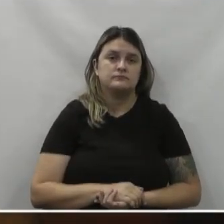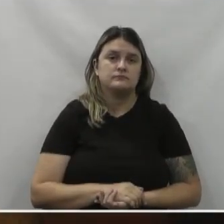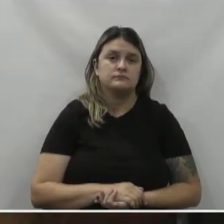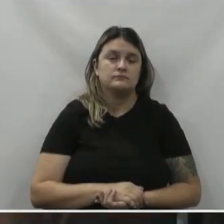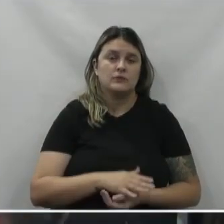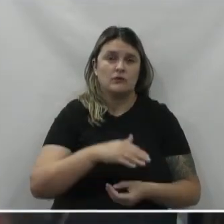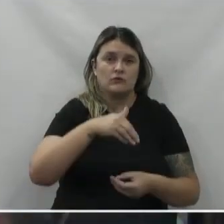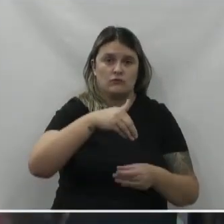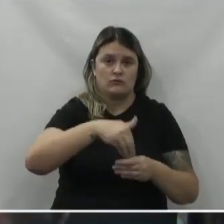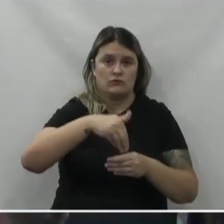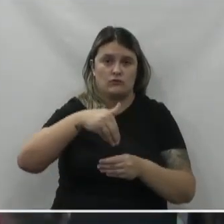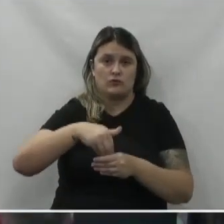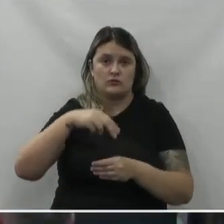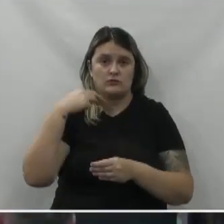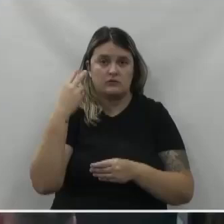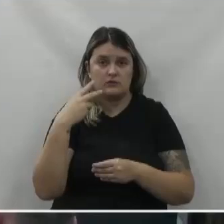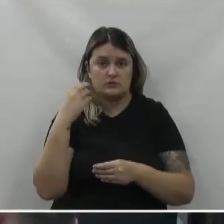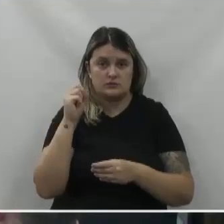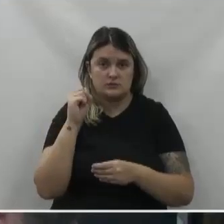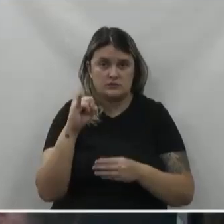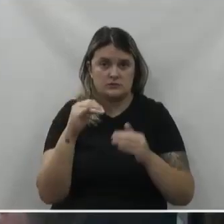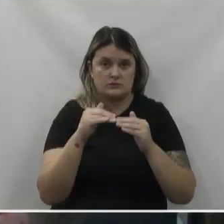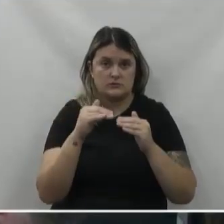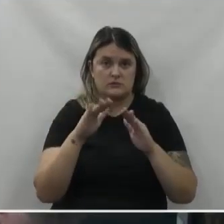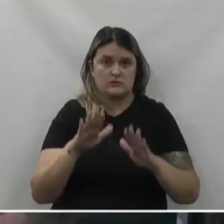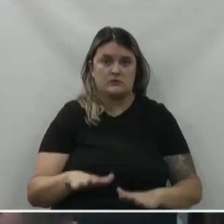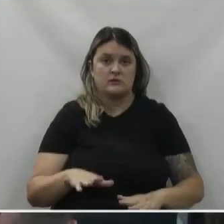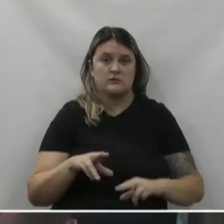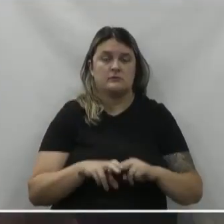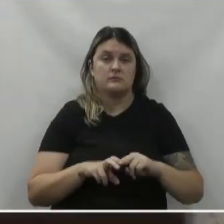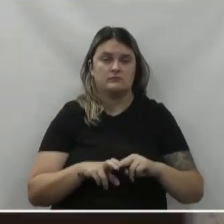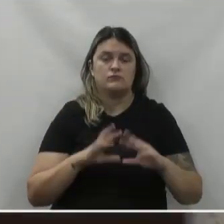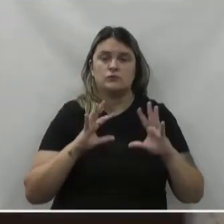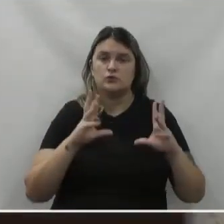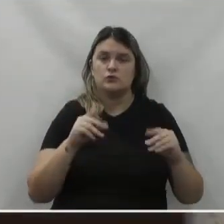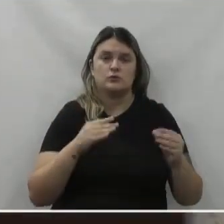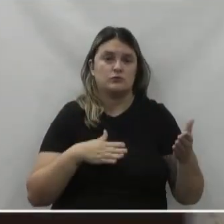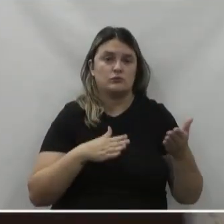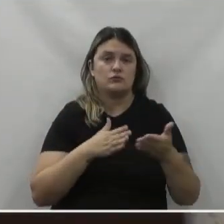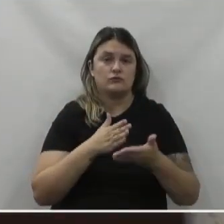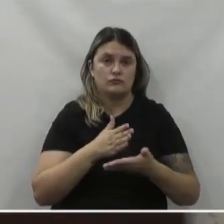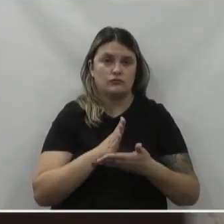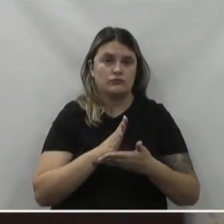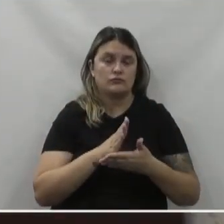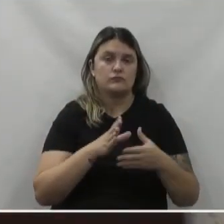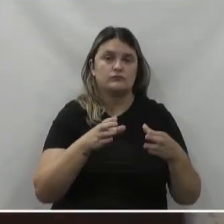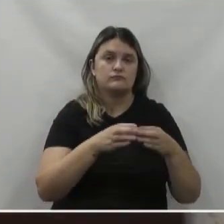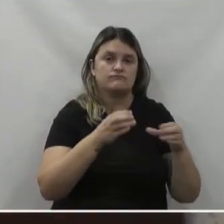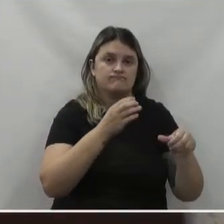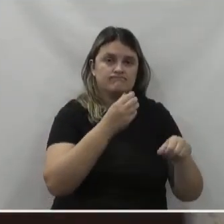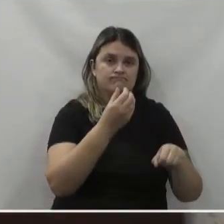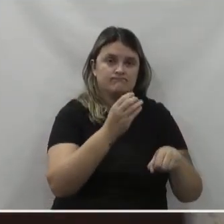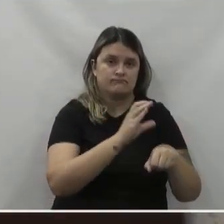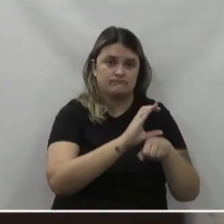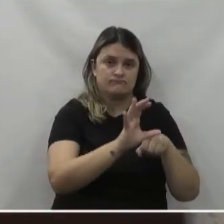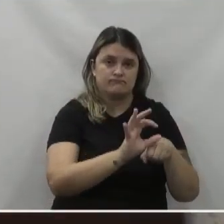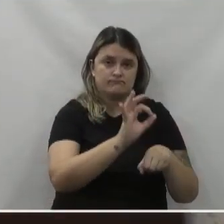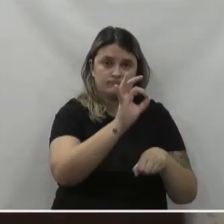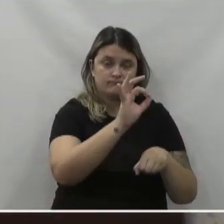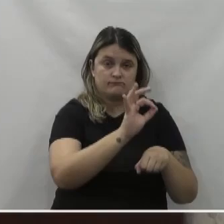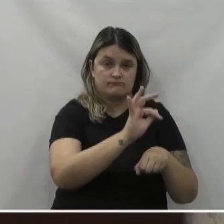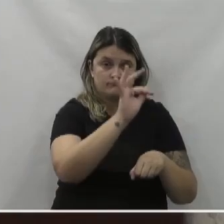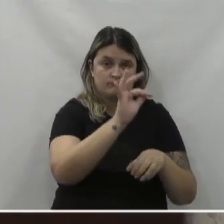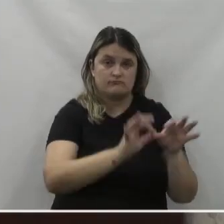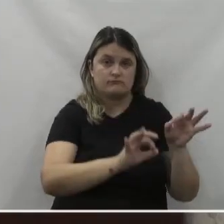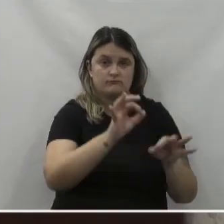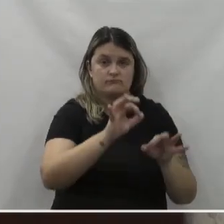Em votação. Senhores vereadores que aprovam, permaneçam como estão. Aprovado. Parecer fundamentado da Comissão de Constituição, Justiça e Redação Final,